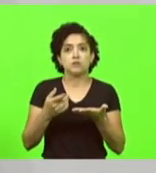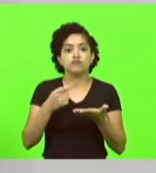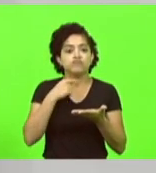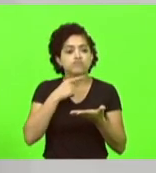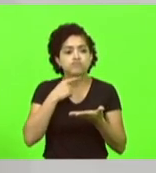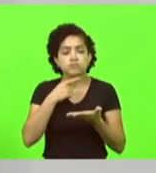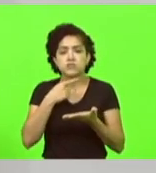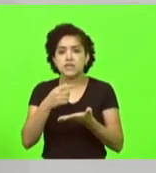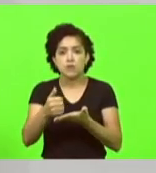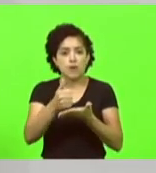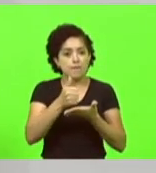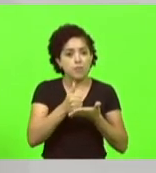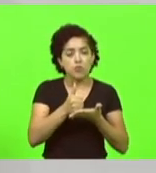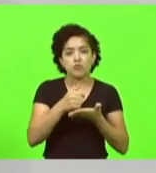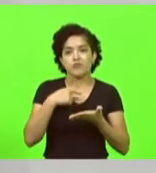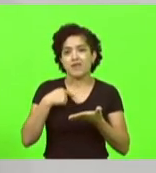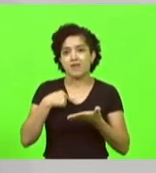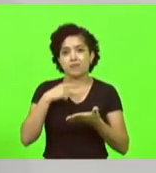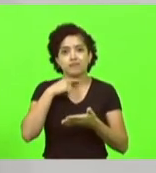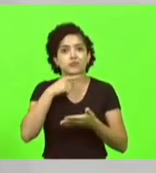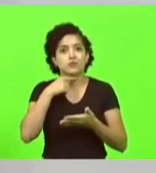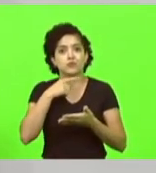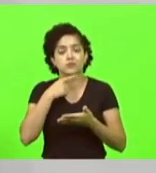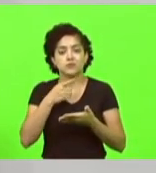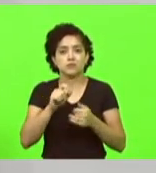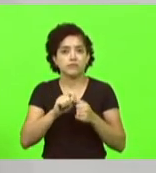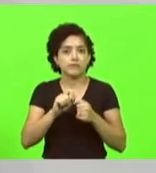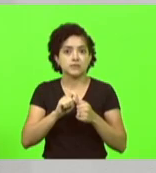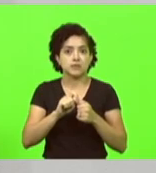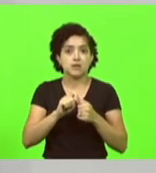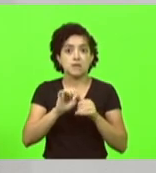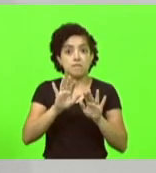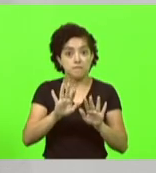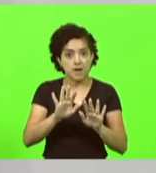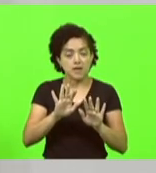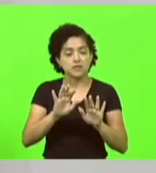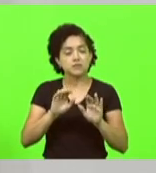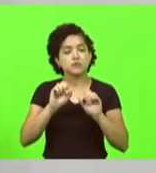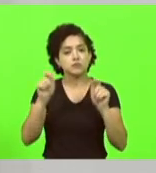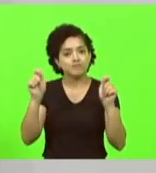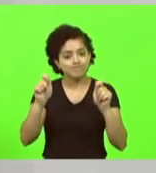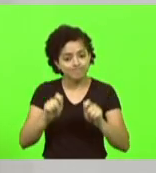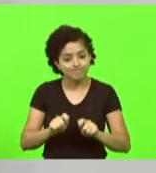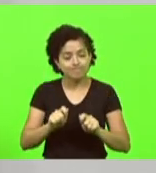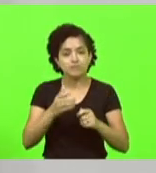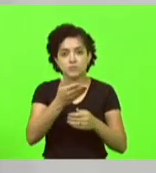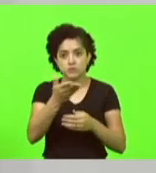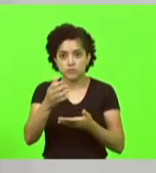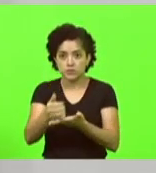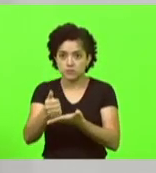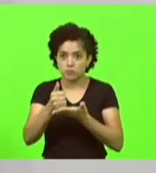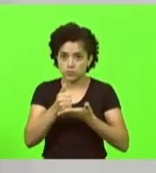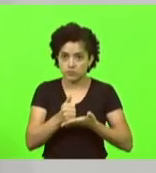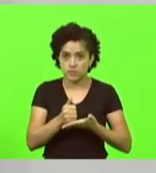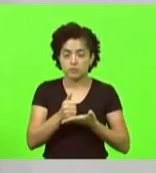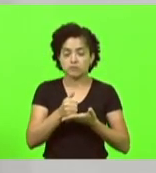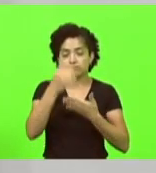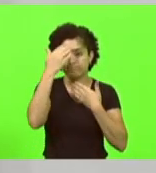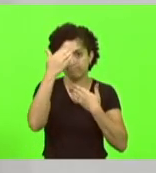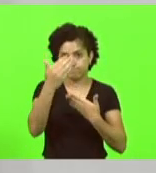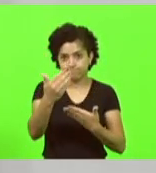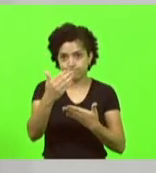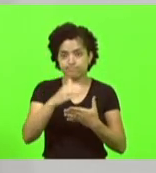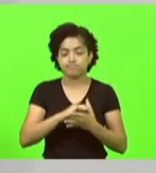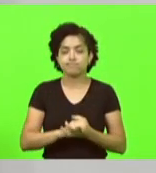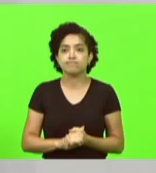o vosso apoio. E tenho certeza que posso contar com esse apoio. Muito obrigado.